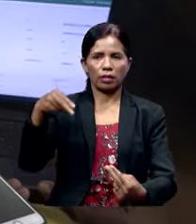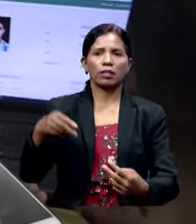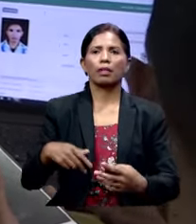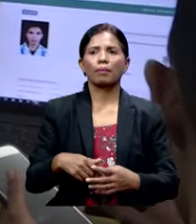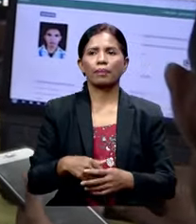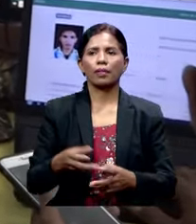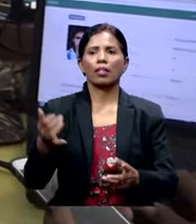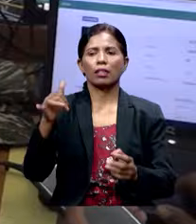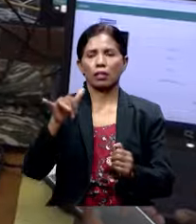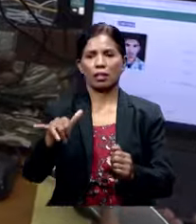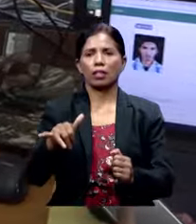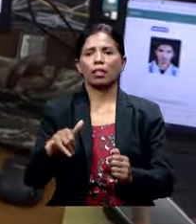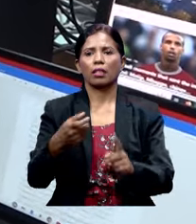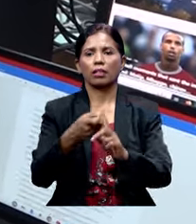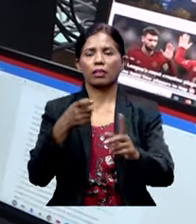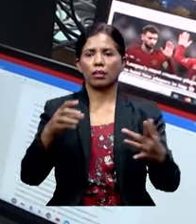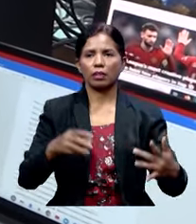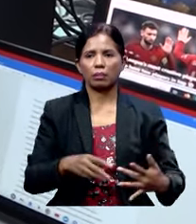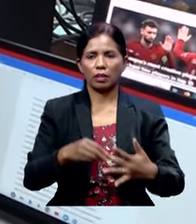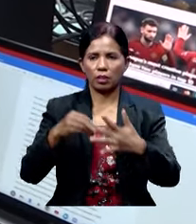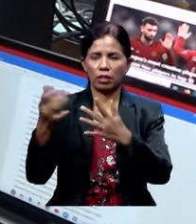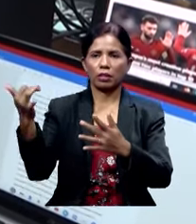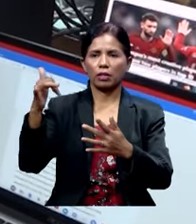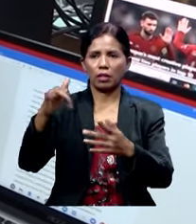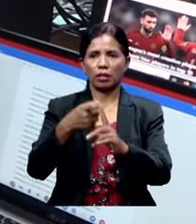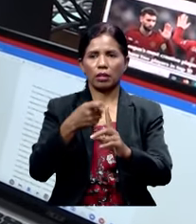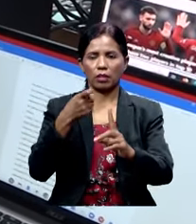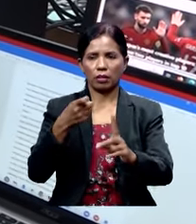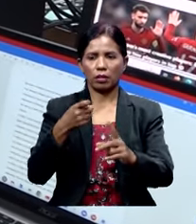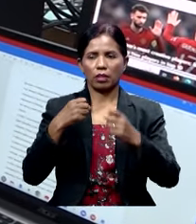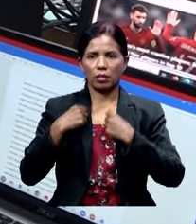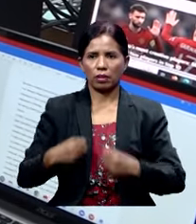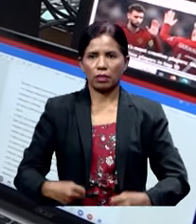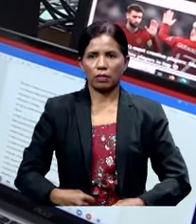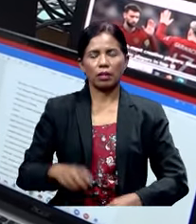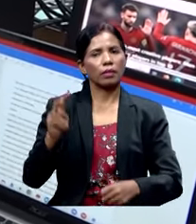a sirané área ser especializado ser husi saúde nia